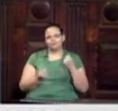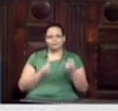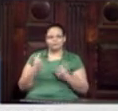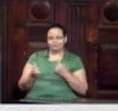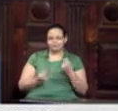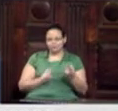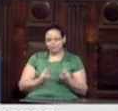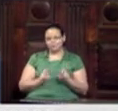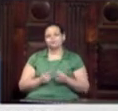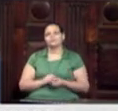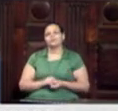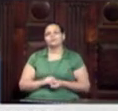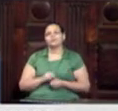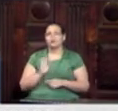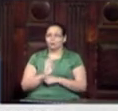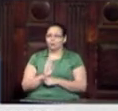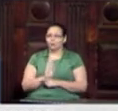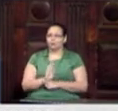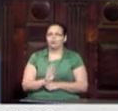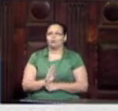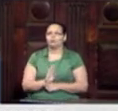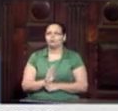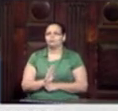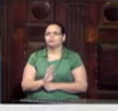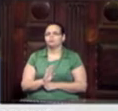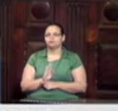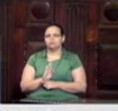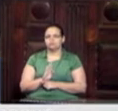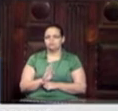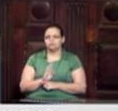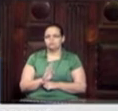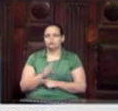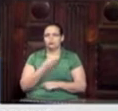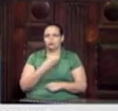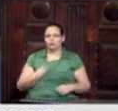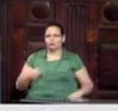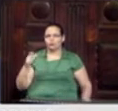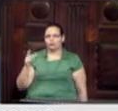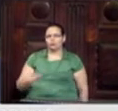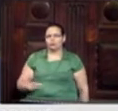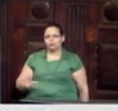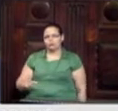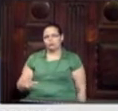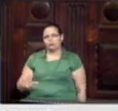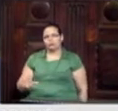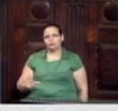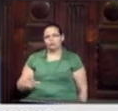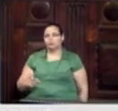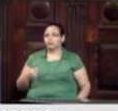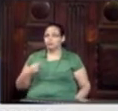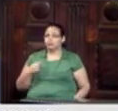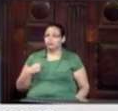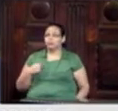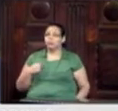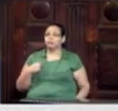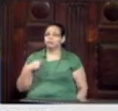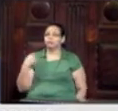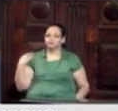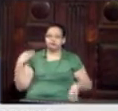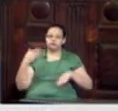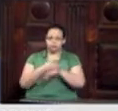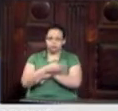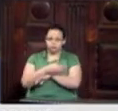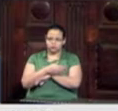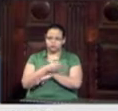eventualmente, apoiar um determinado governo. Eu, desde que entrei nesta